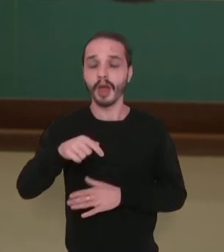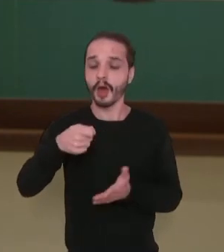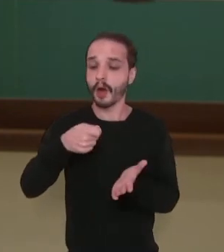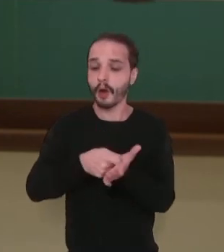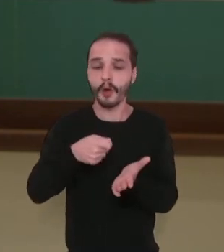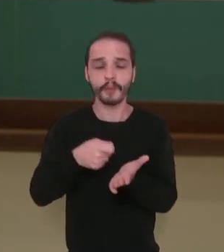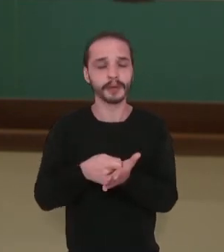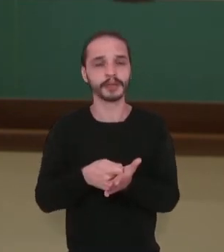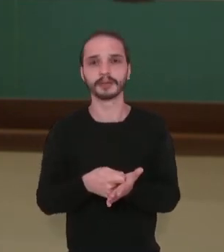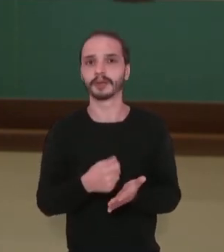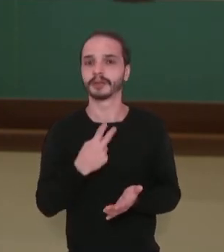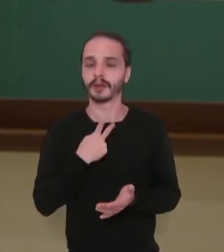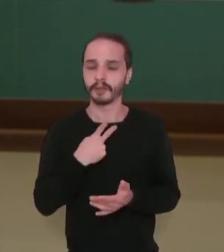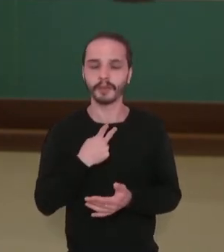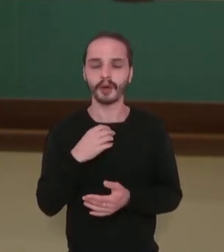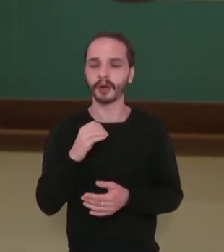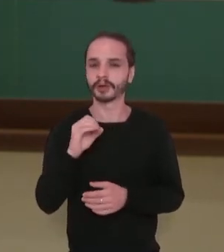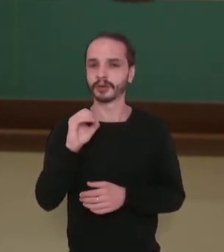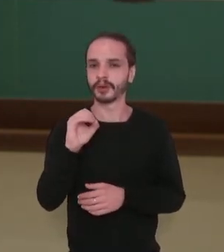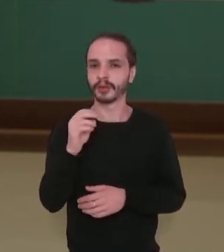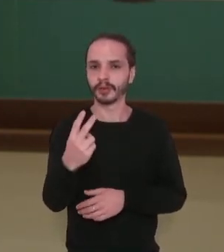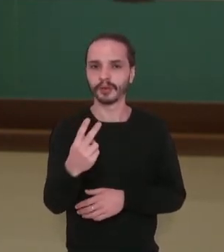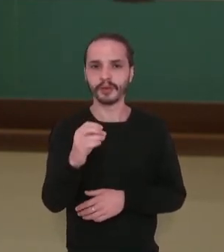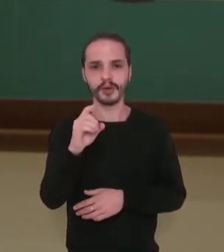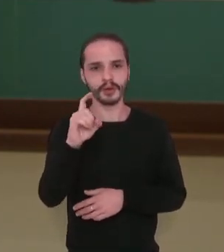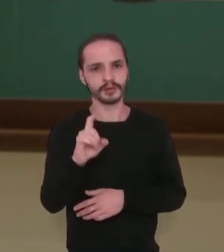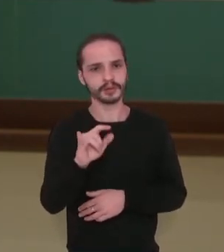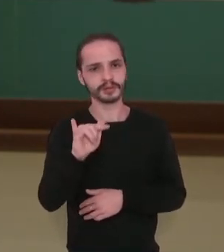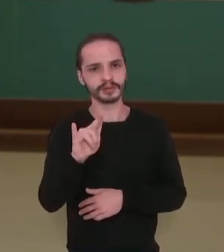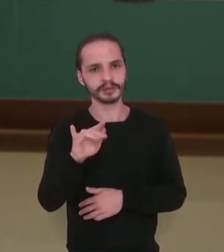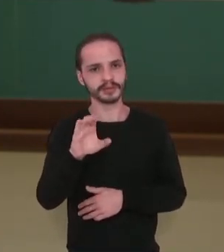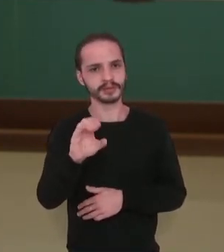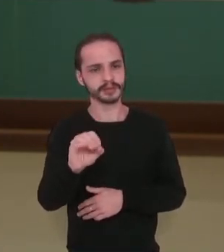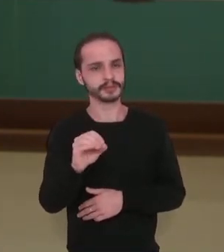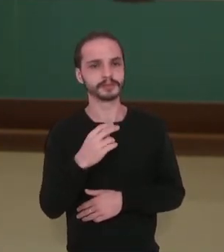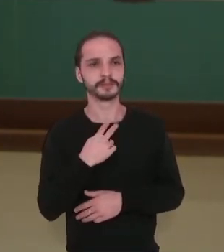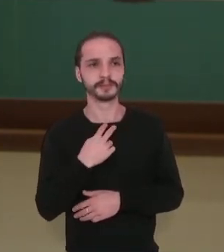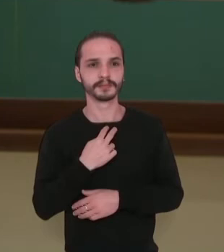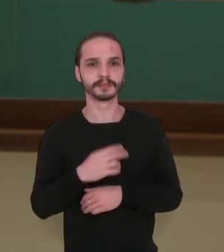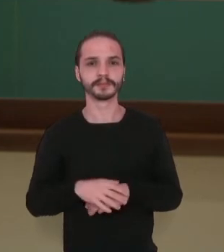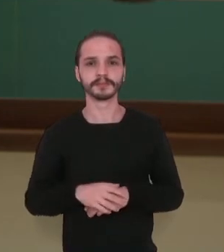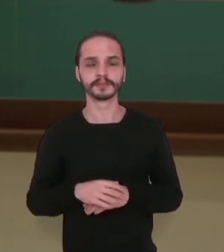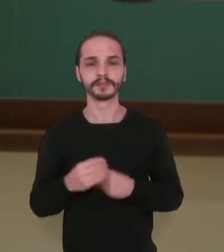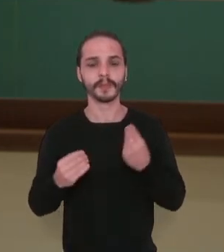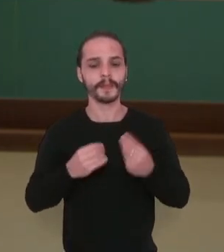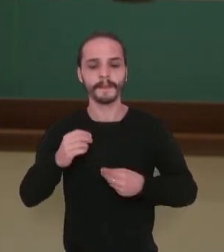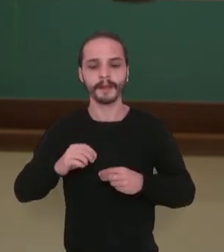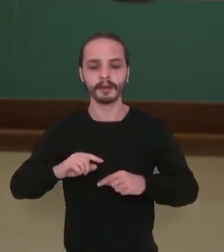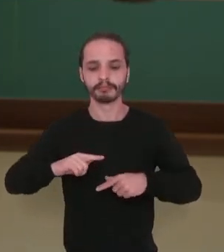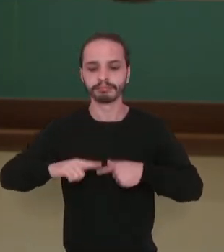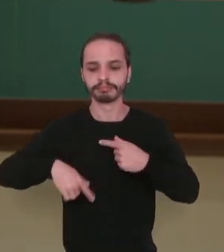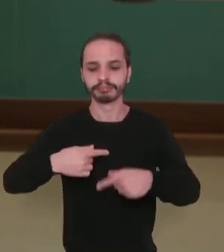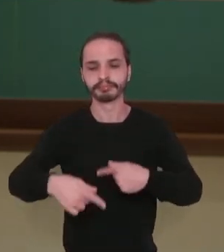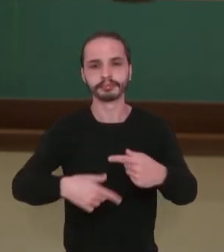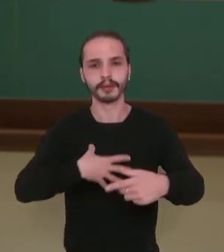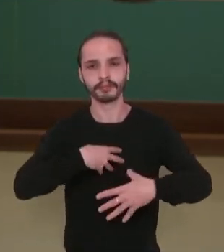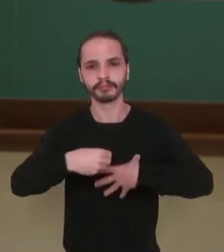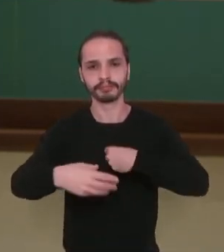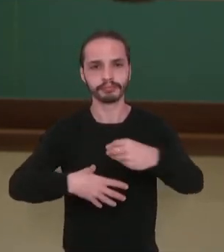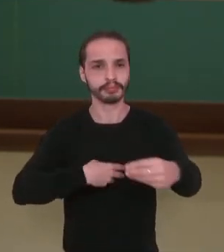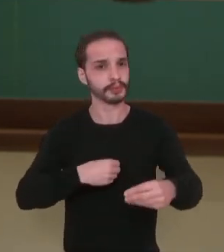obrigatoriamente, não contam com a presença de oxigênio. E a reprodução, se reproduzem? Opa,